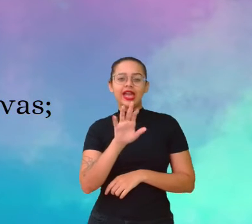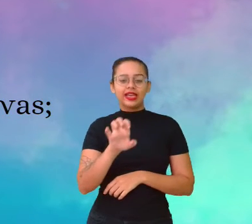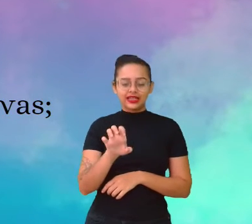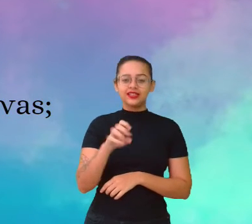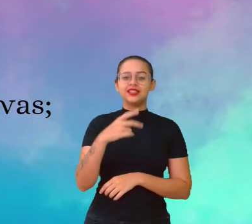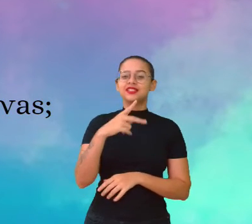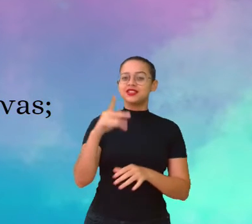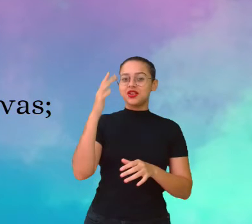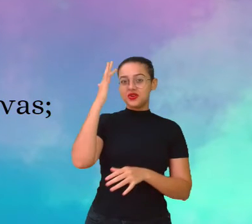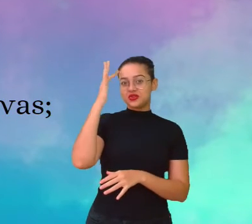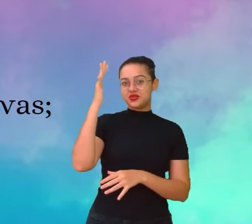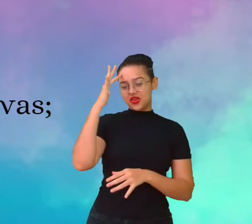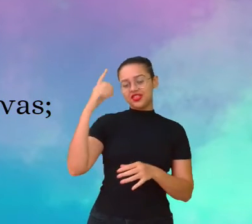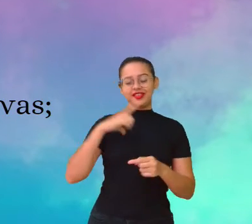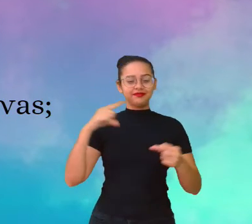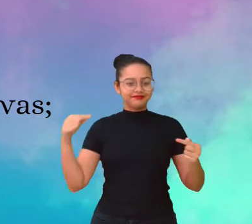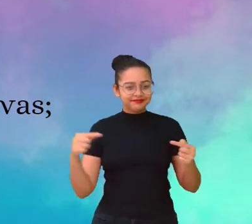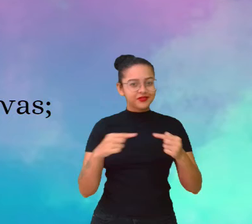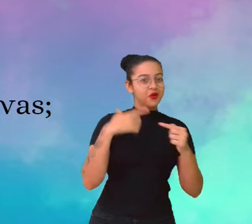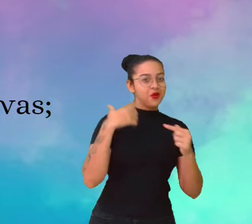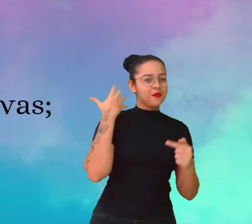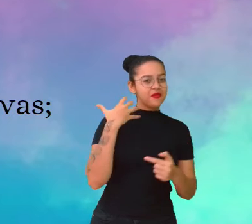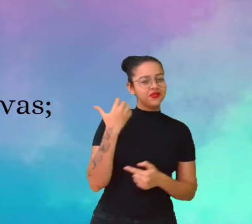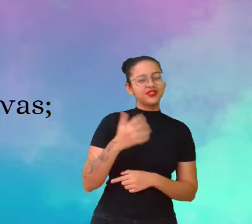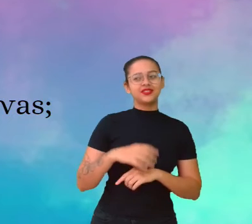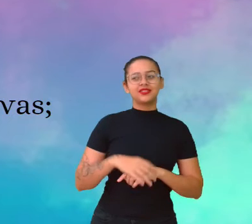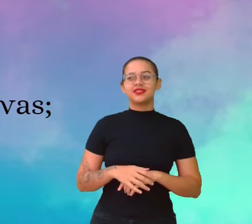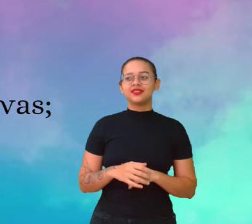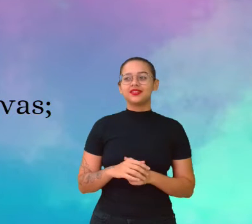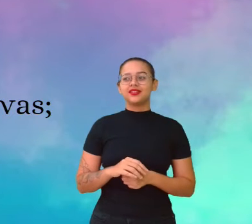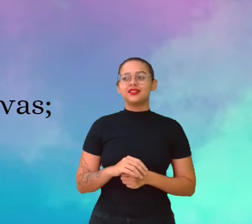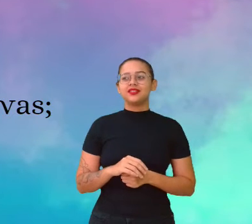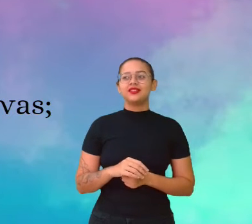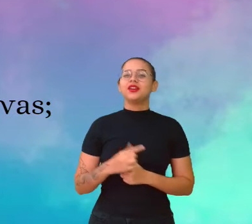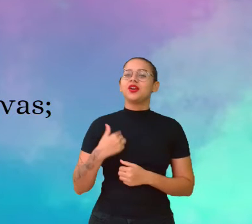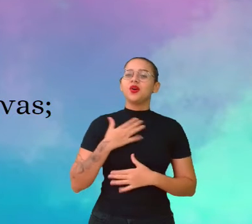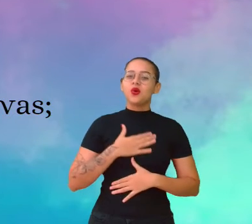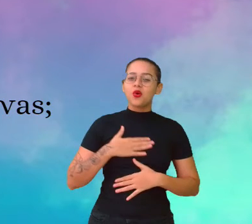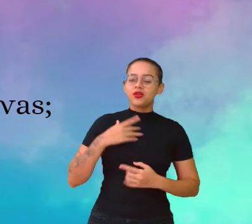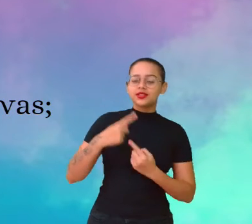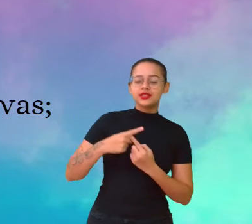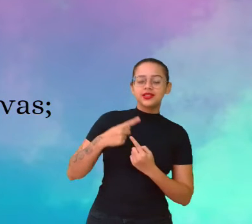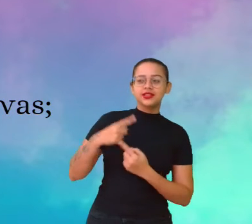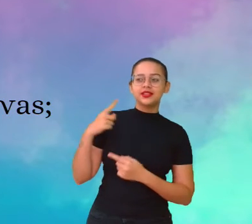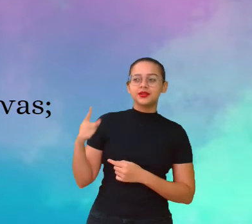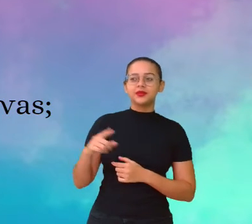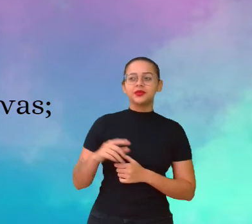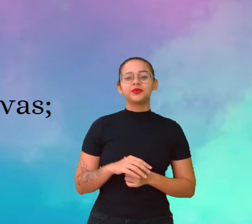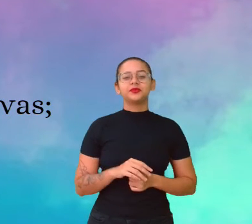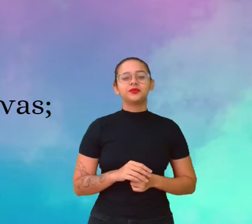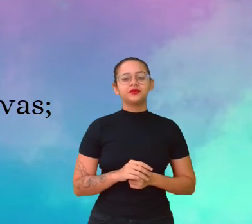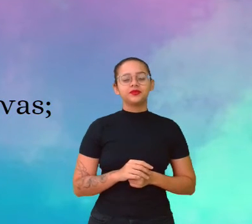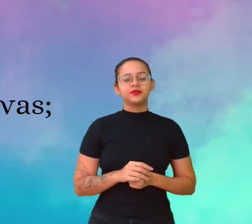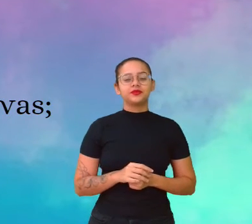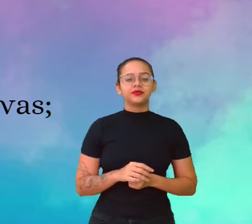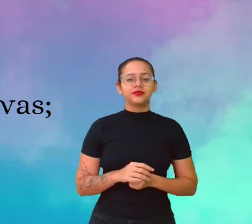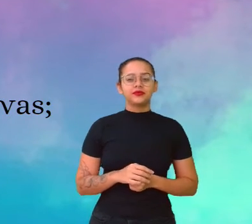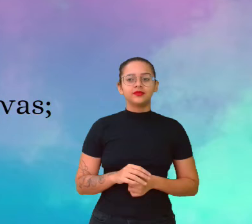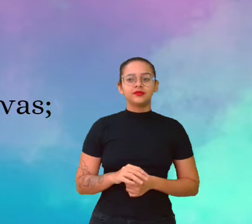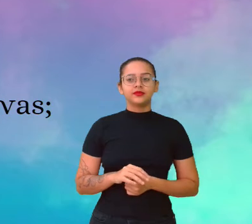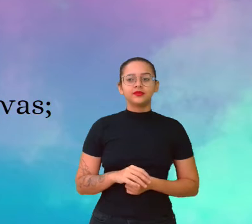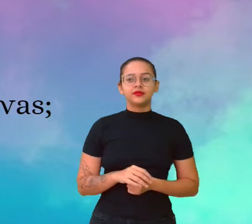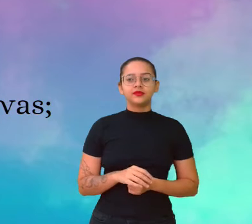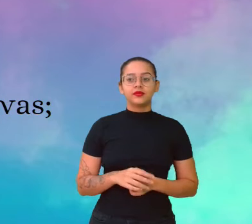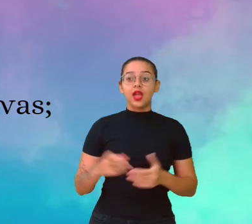Regue. tem essa analogia também. Com o estilo musical que você gosta, né, professor? Gosto bastante. Ah, ok. Deveras. Então, vamos lá.